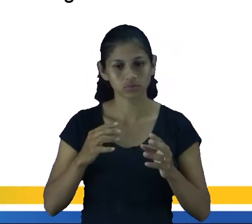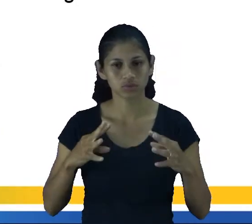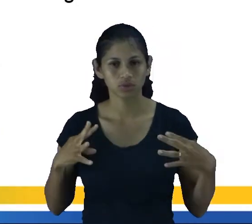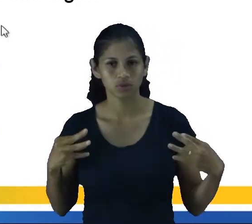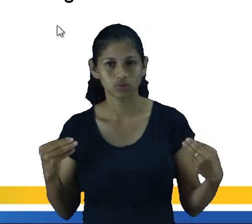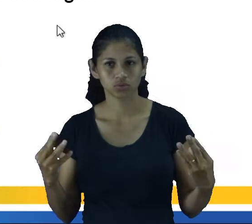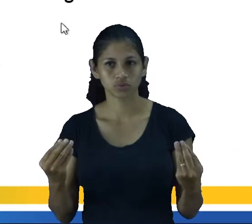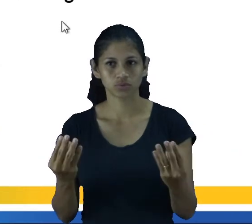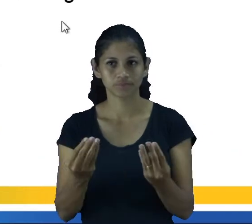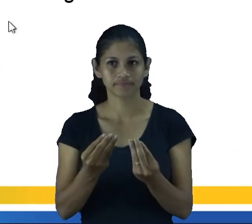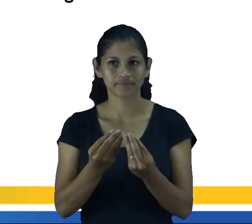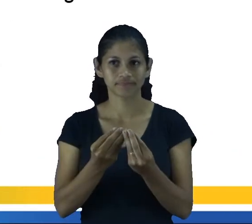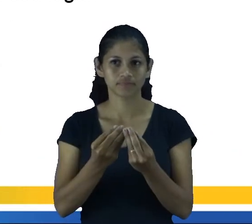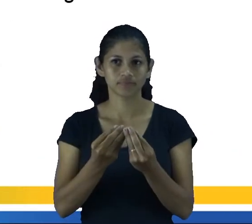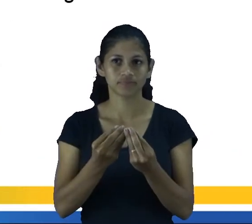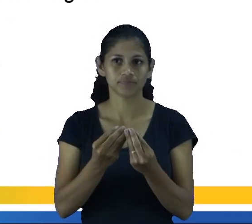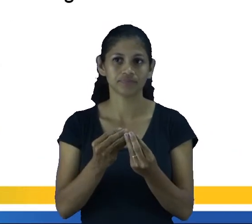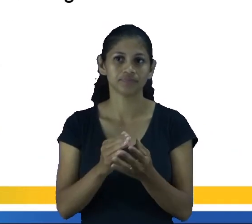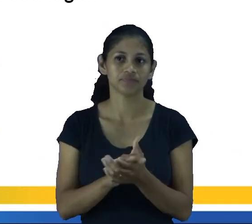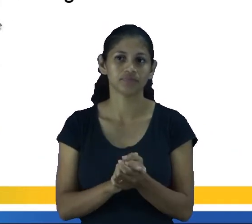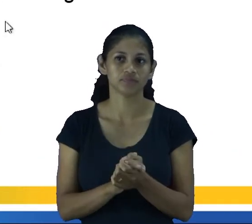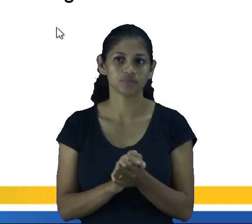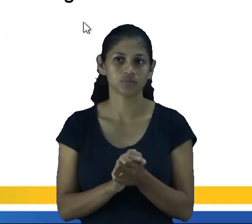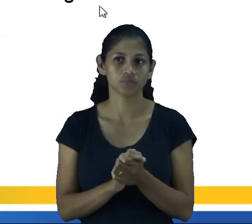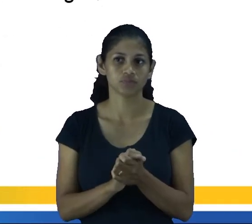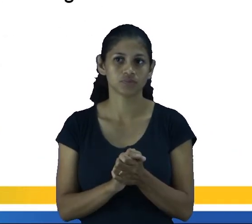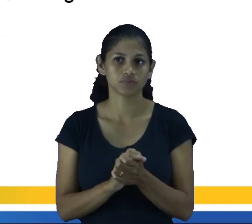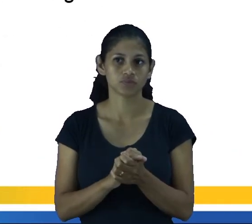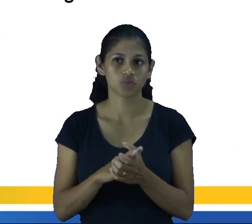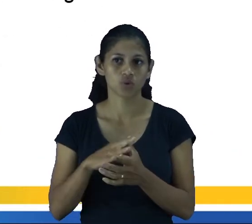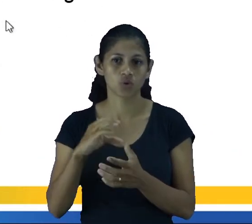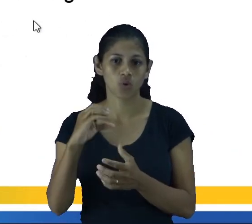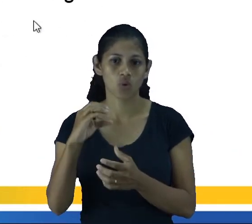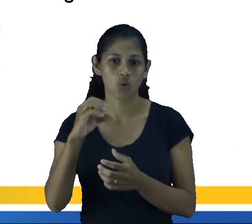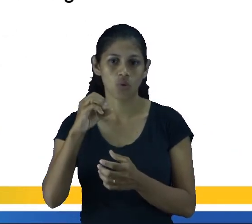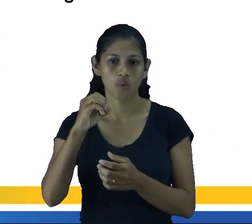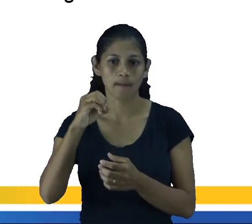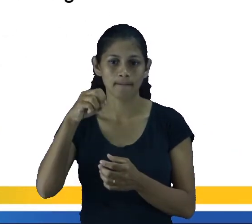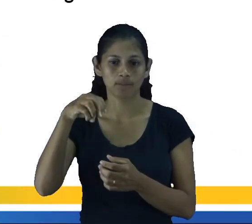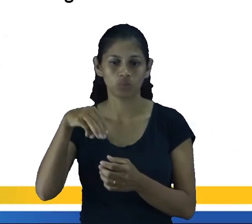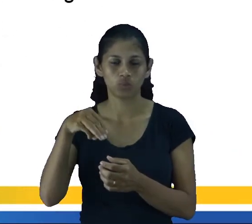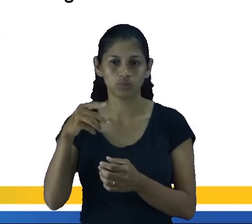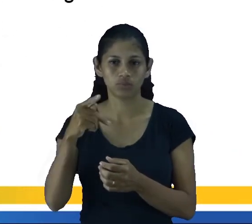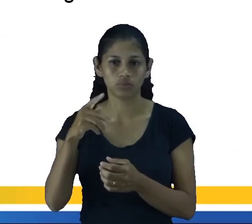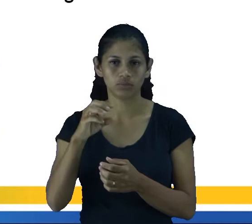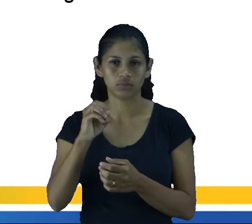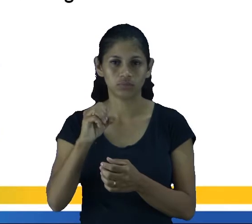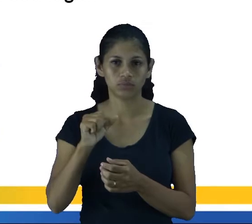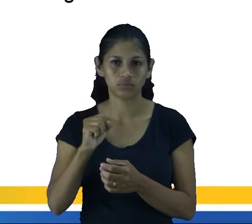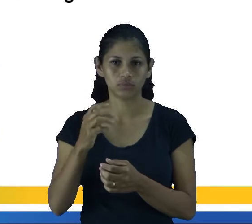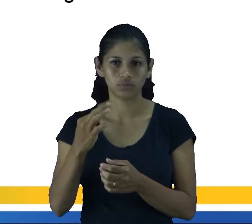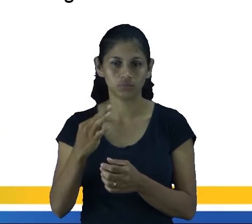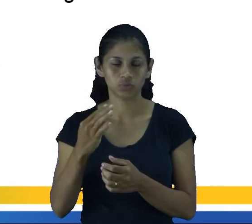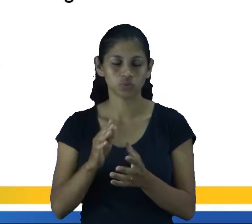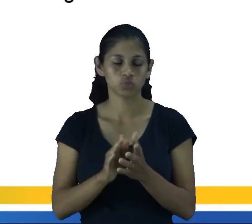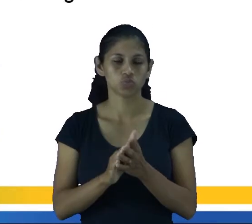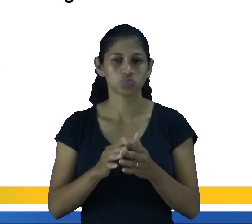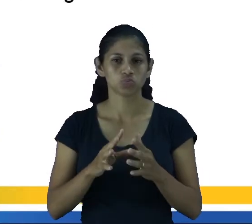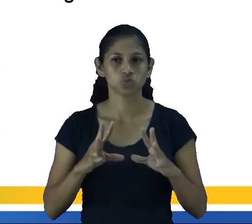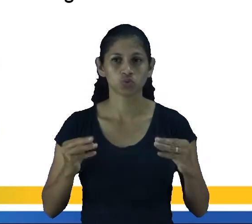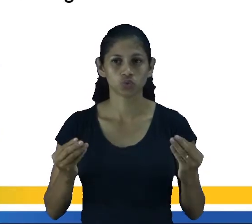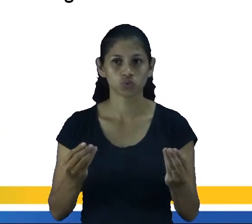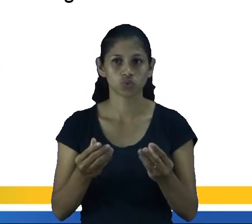dos elementos da substância composta e vai tomar ali o seu lugar. Então, a gente tem ali a substância simples